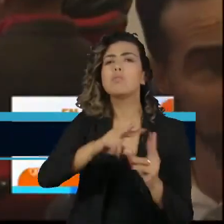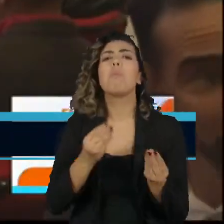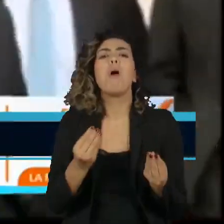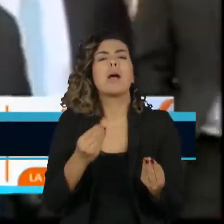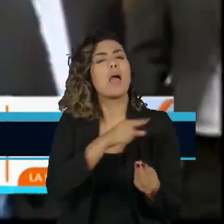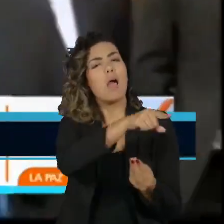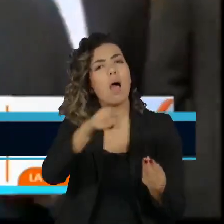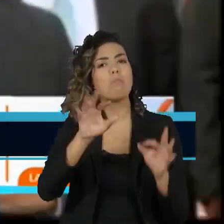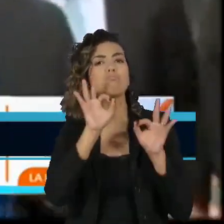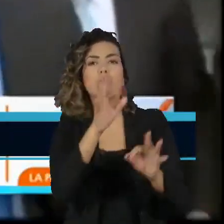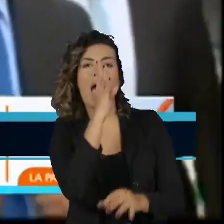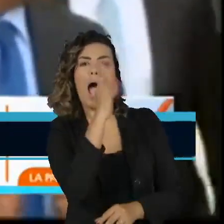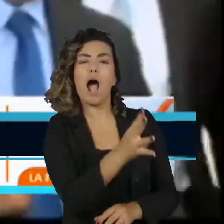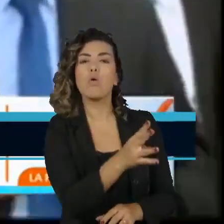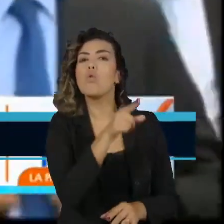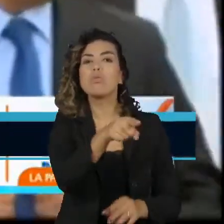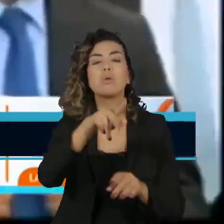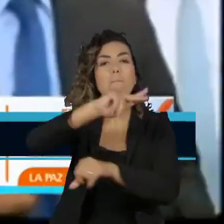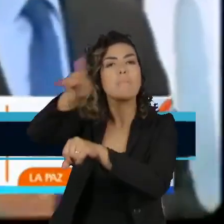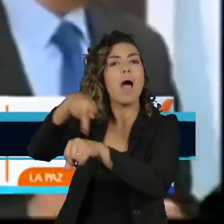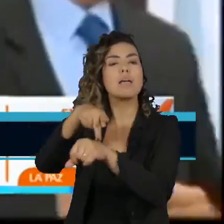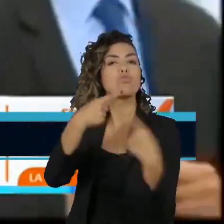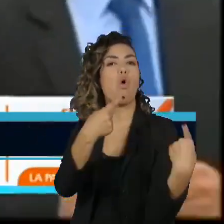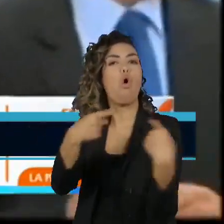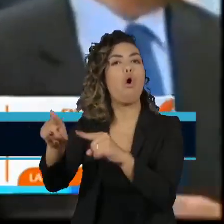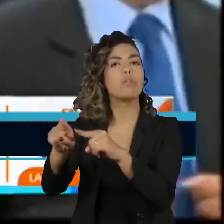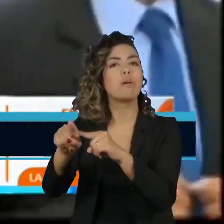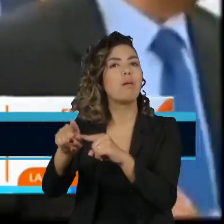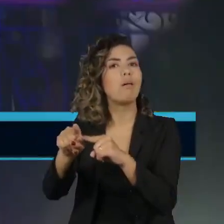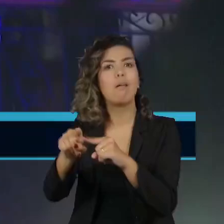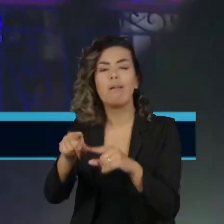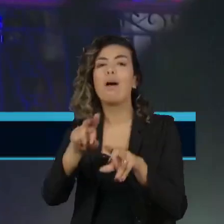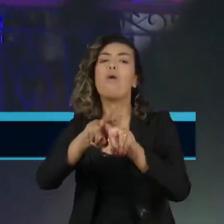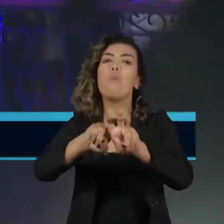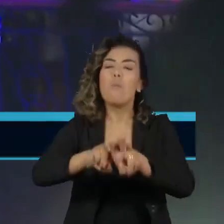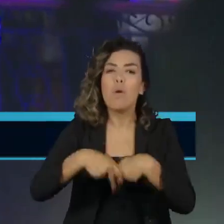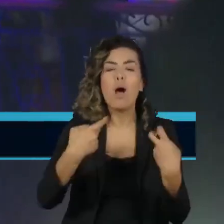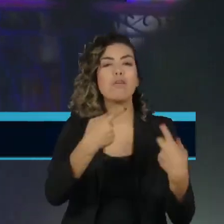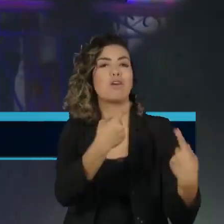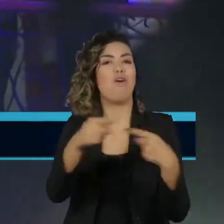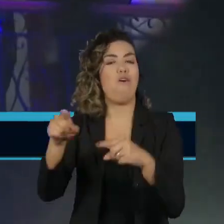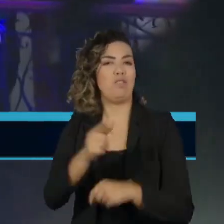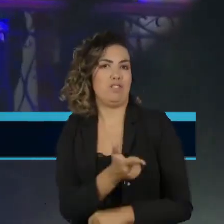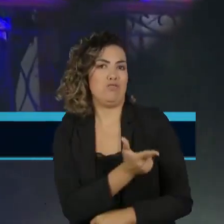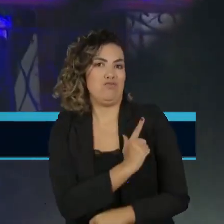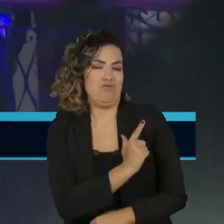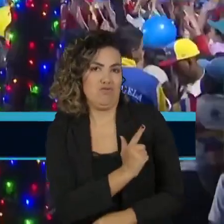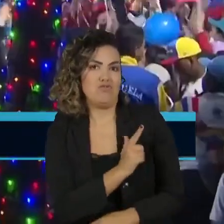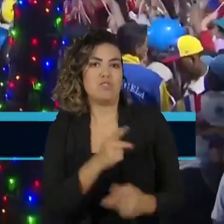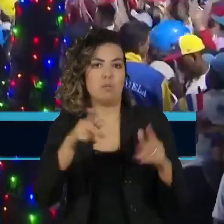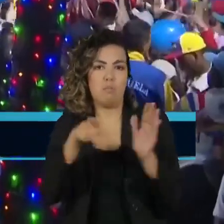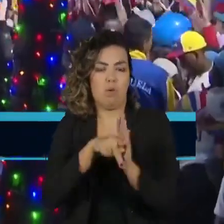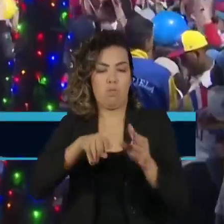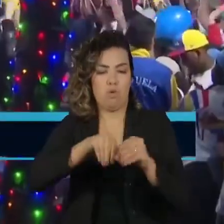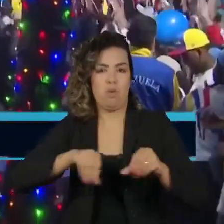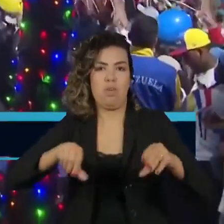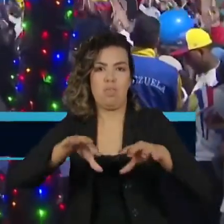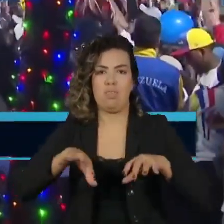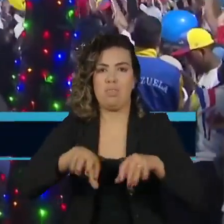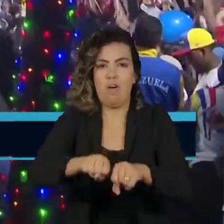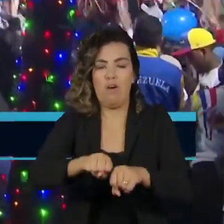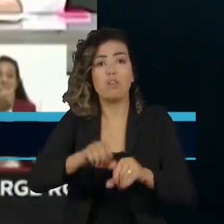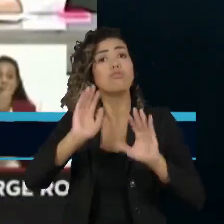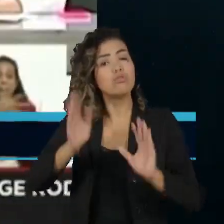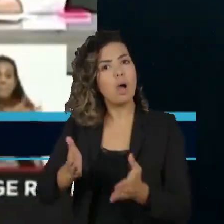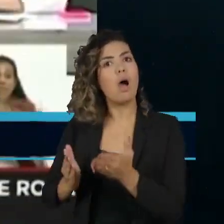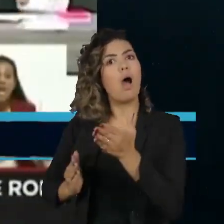Pátria e outros crimes por supostamente tentarem interferir no referendo sobre a anexação do território de essequibo aprovada